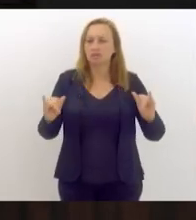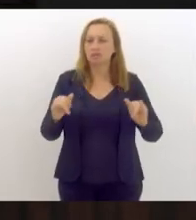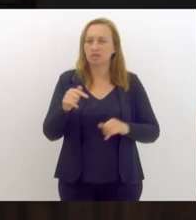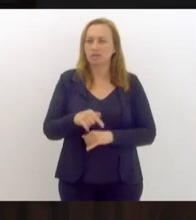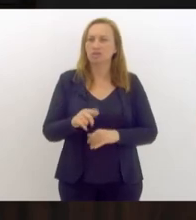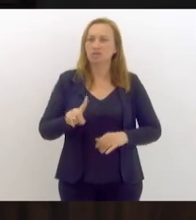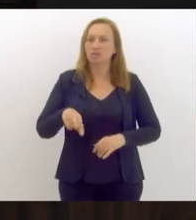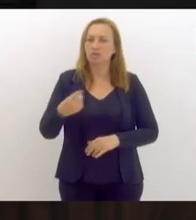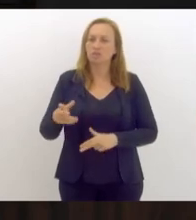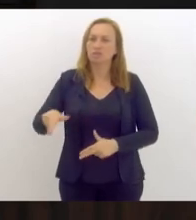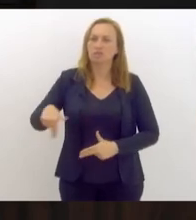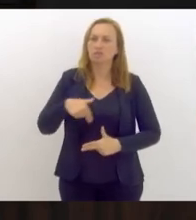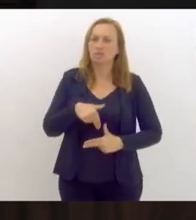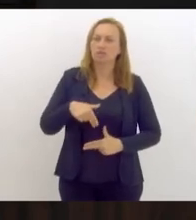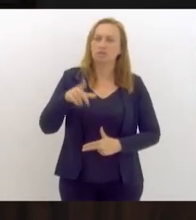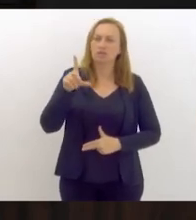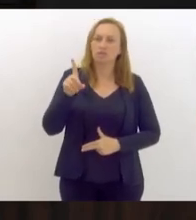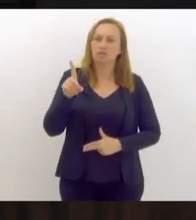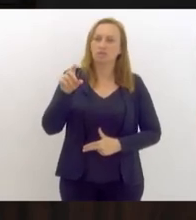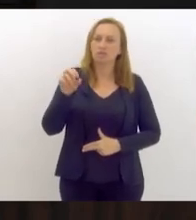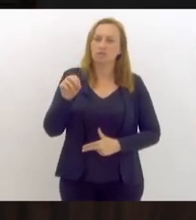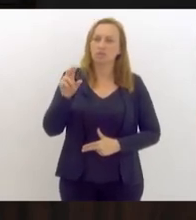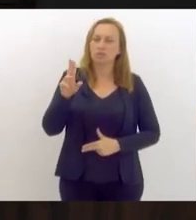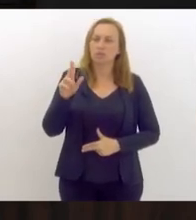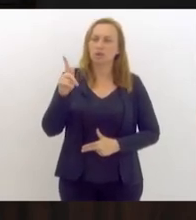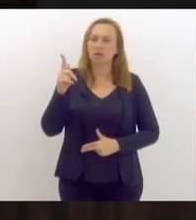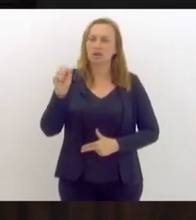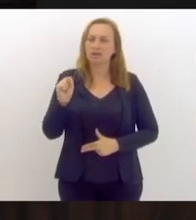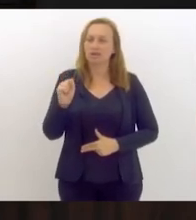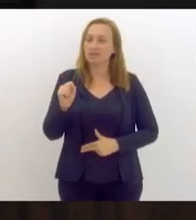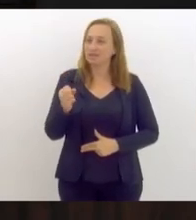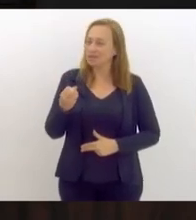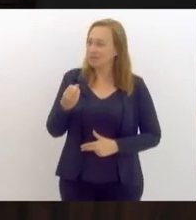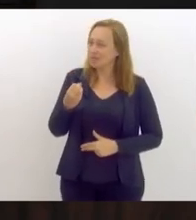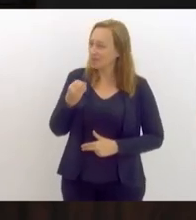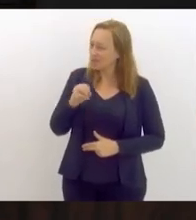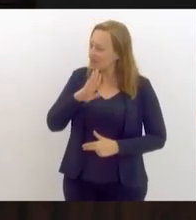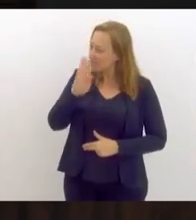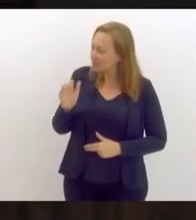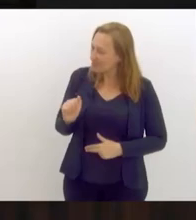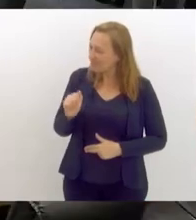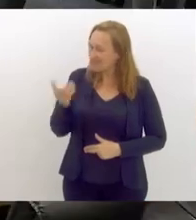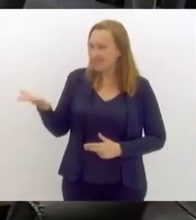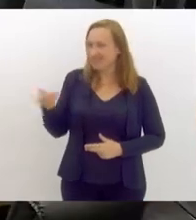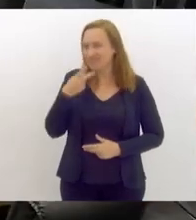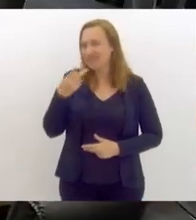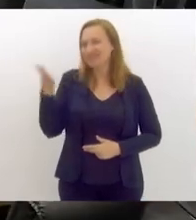o próximo morador aqui Douglas ruas Opa Fala campeão